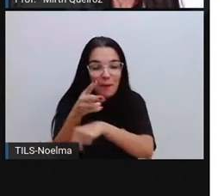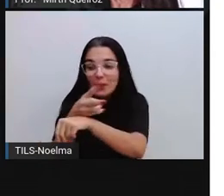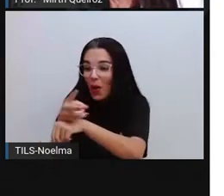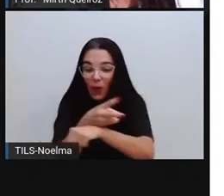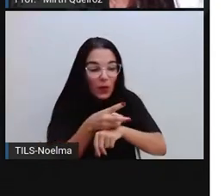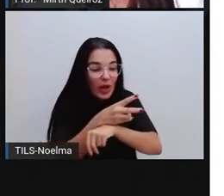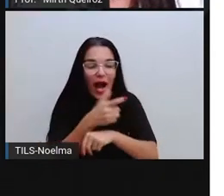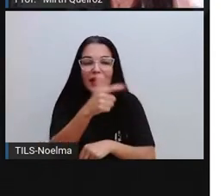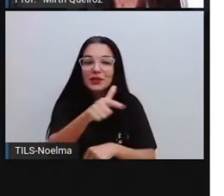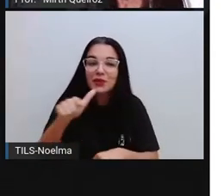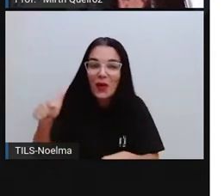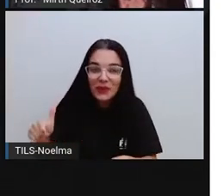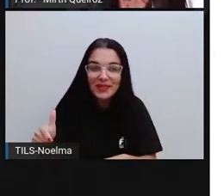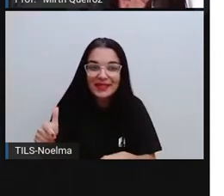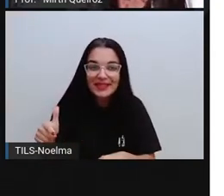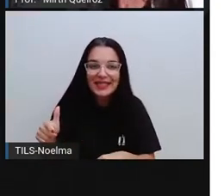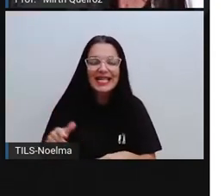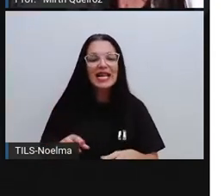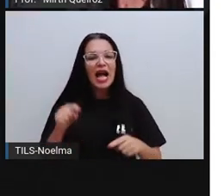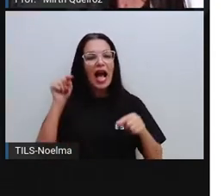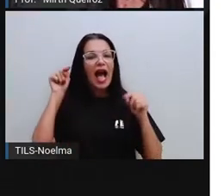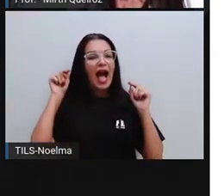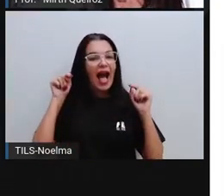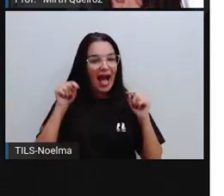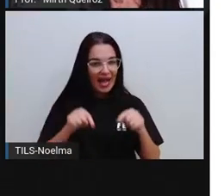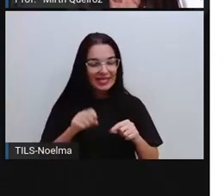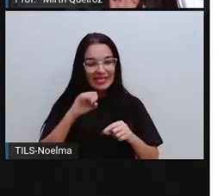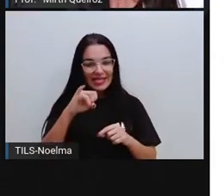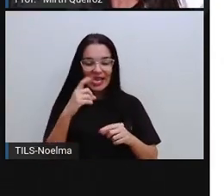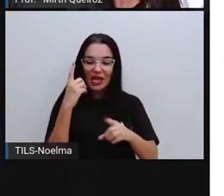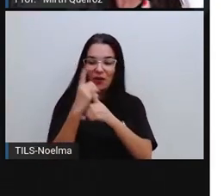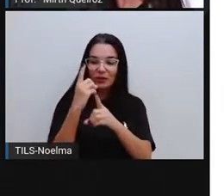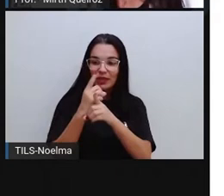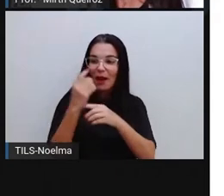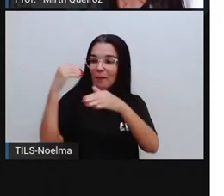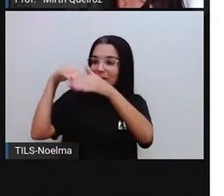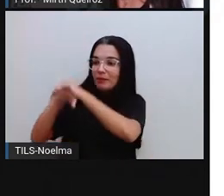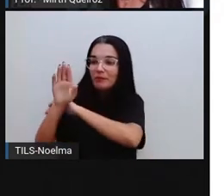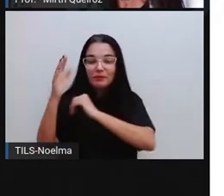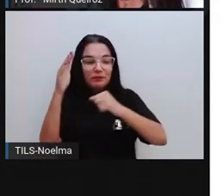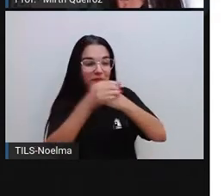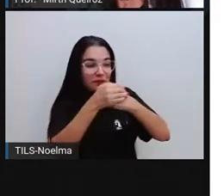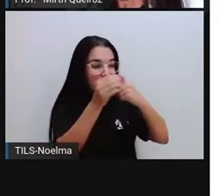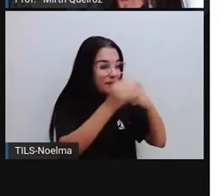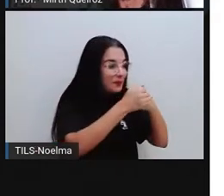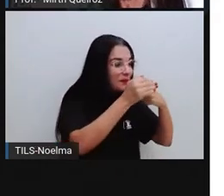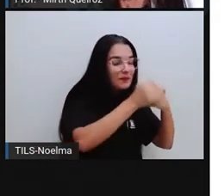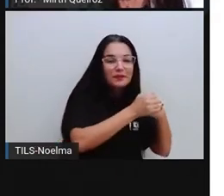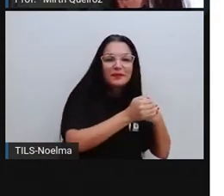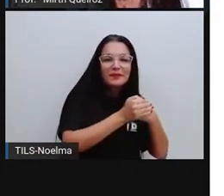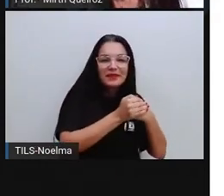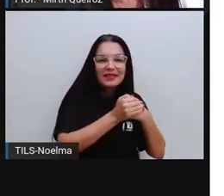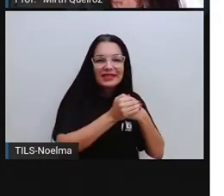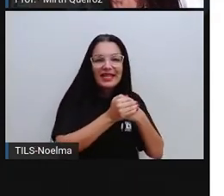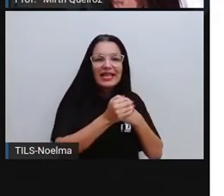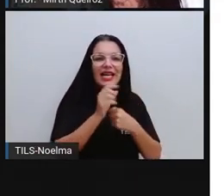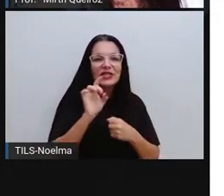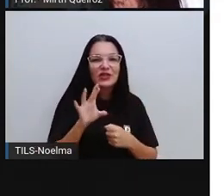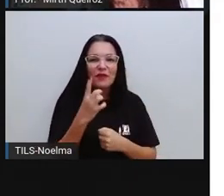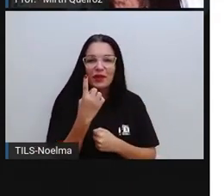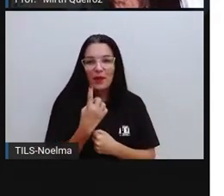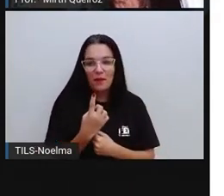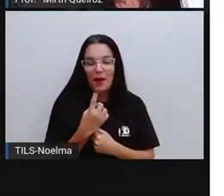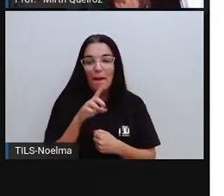as outras vão contar e depois vão procurar. E quem for achando, vai se escondendo junto com essa pessoa, até que sobre uma